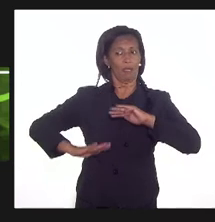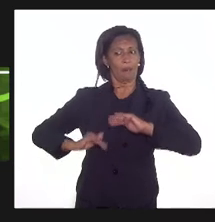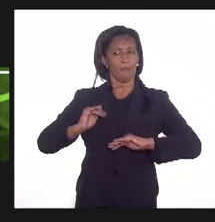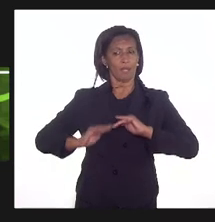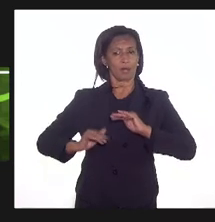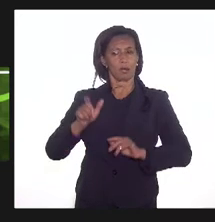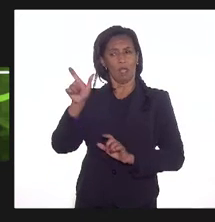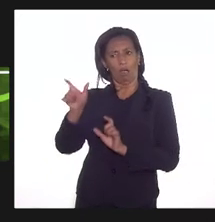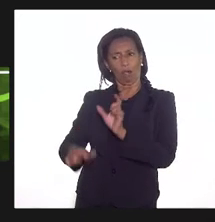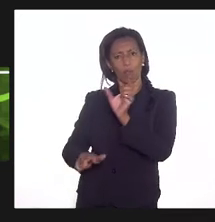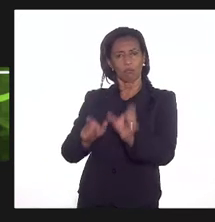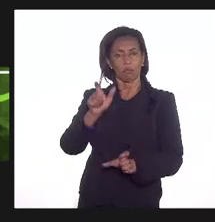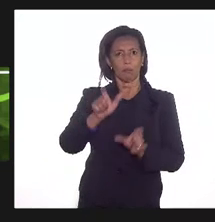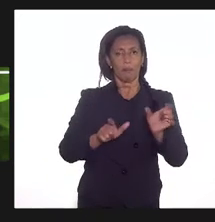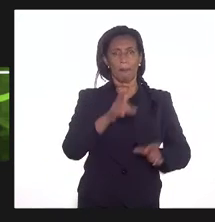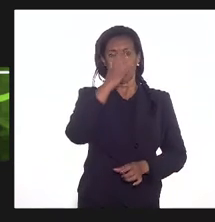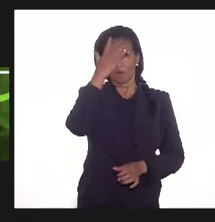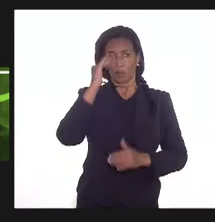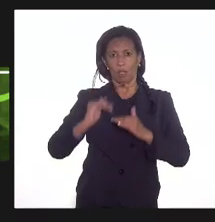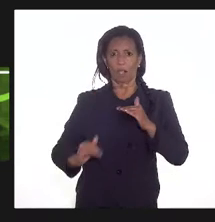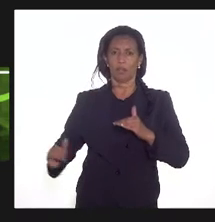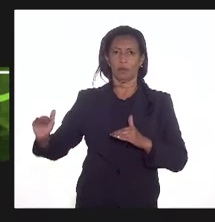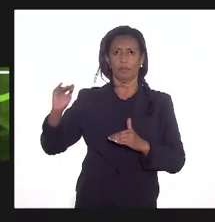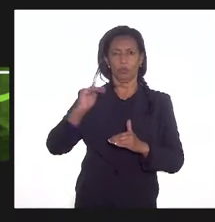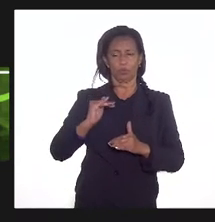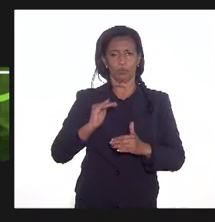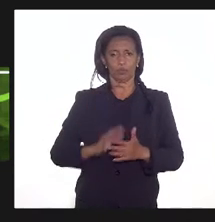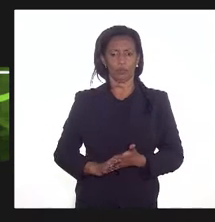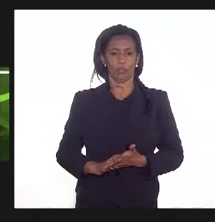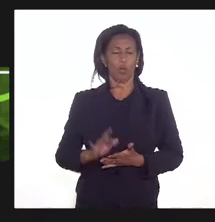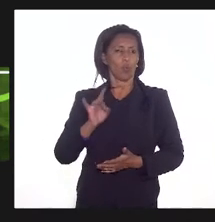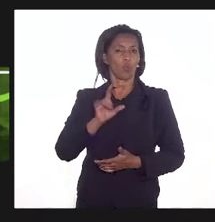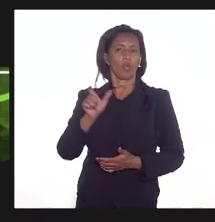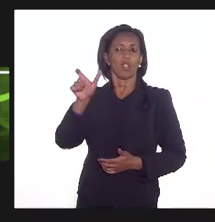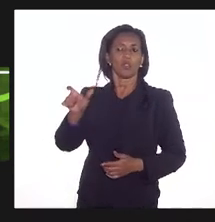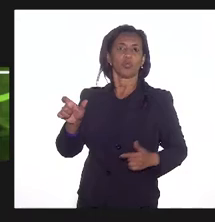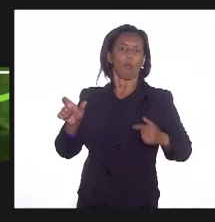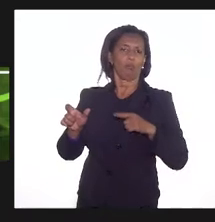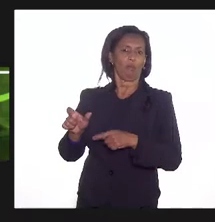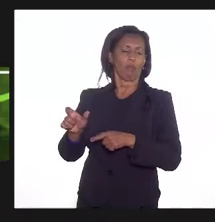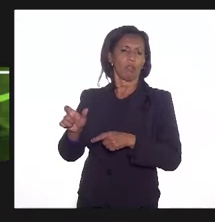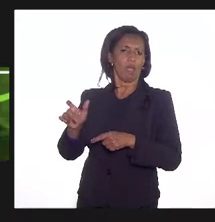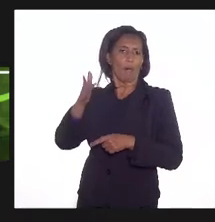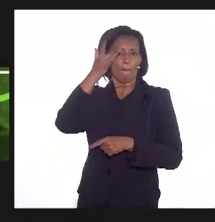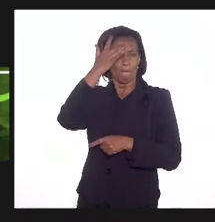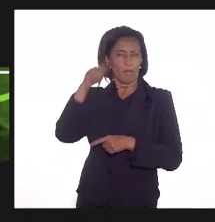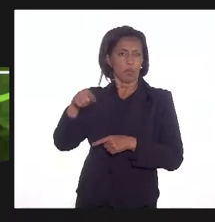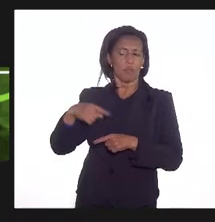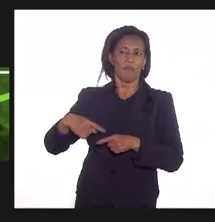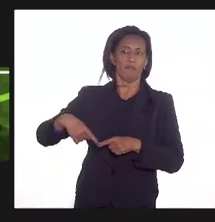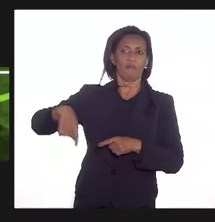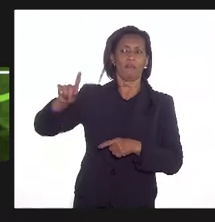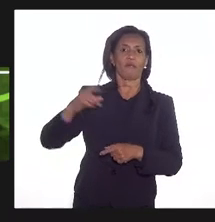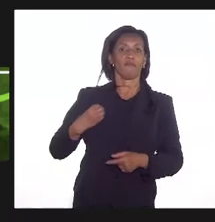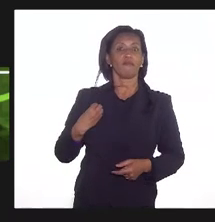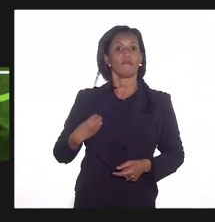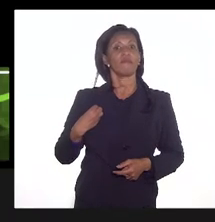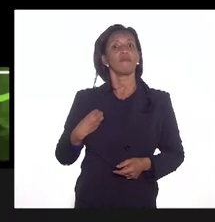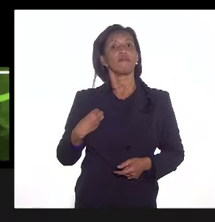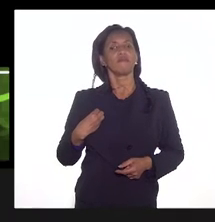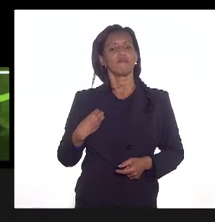cidadãos acima de tudo não adianta só você colocar um artista ele ele levar sua vida